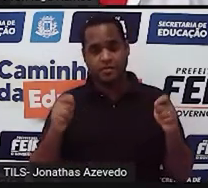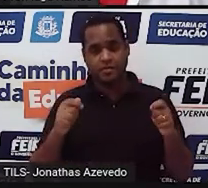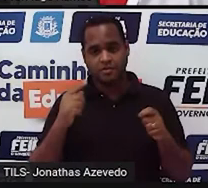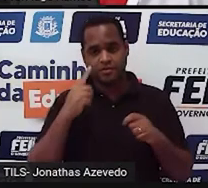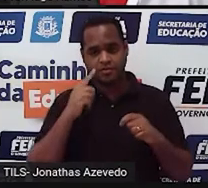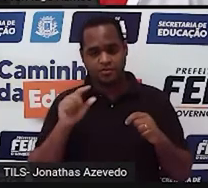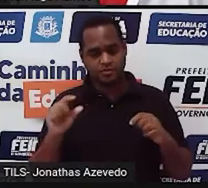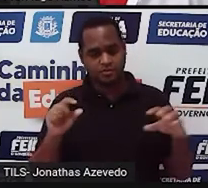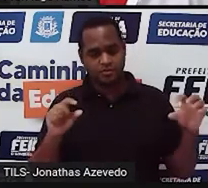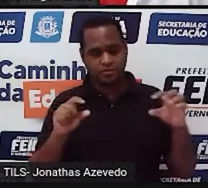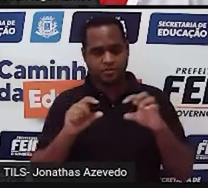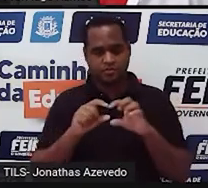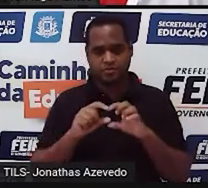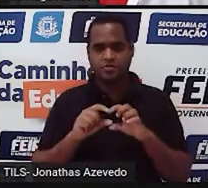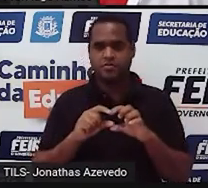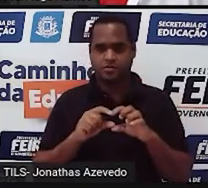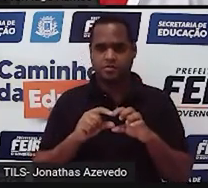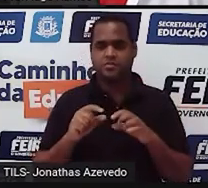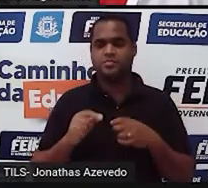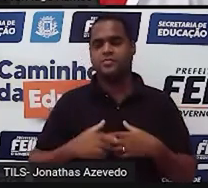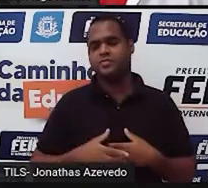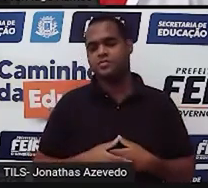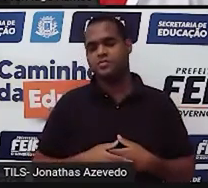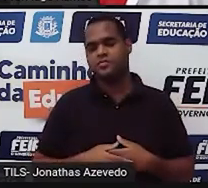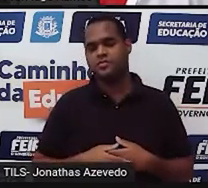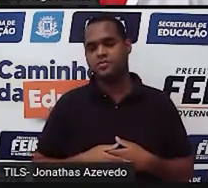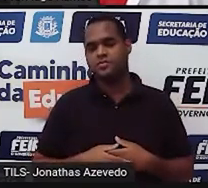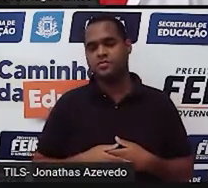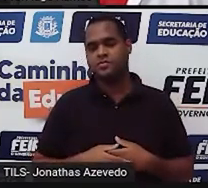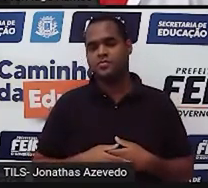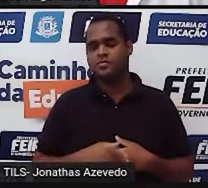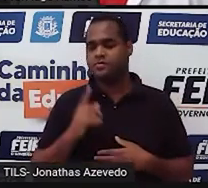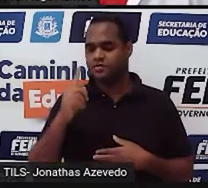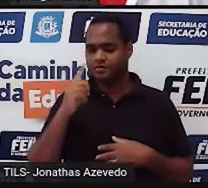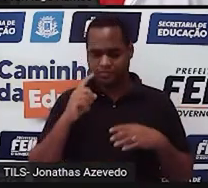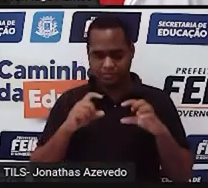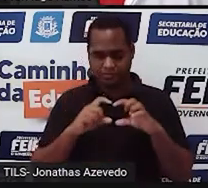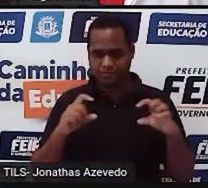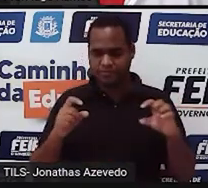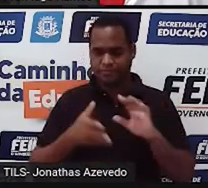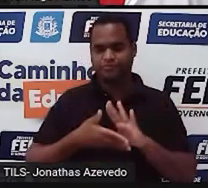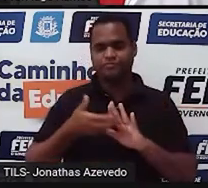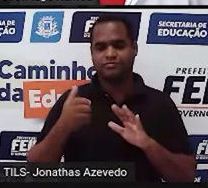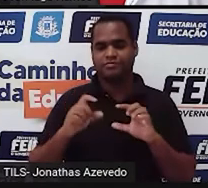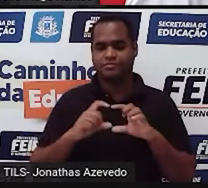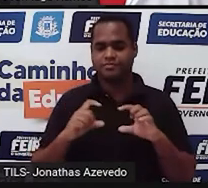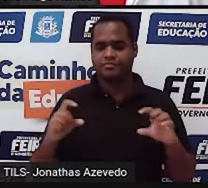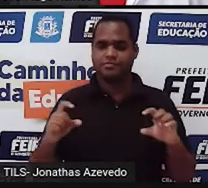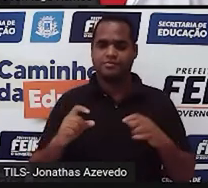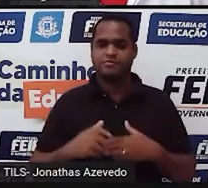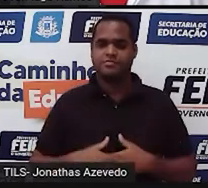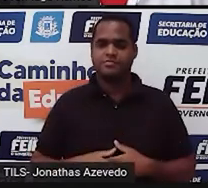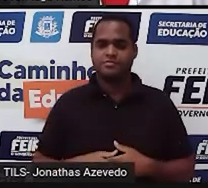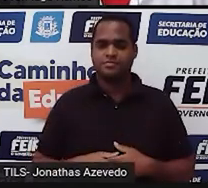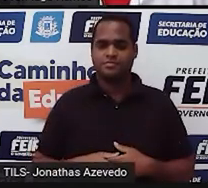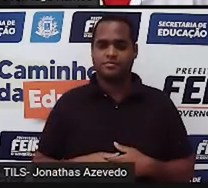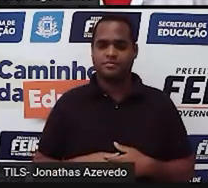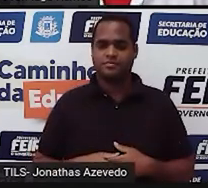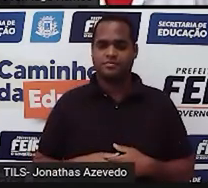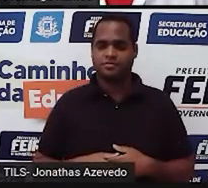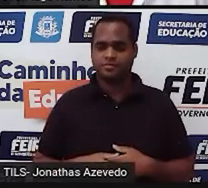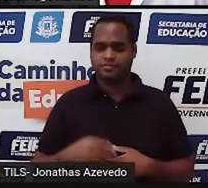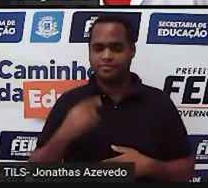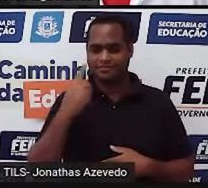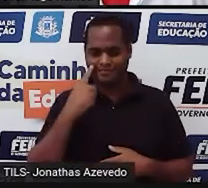minhas mim aqui ó ligando os pontos Depois tirou a régua e essa régua dá para nós uma